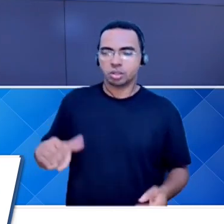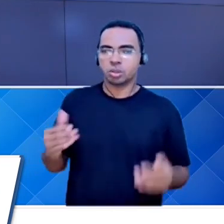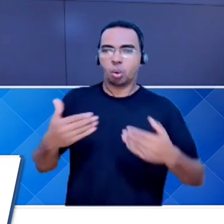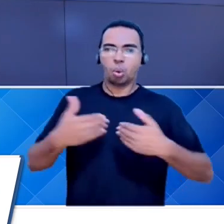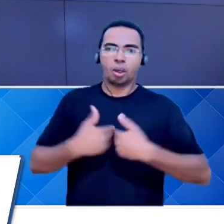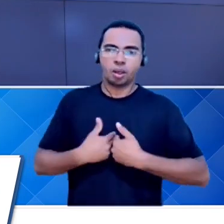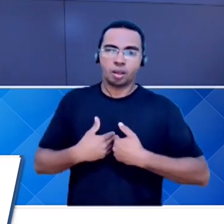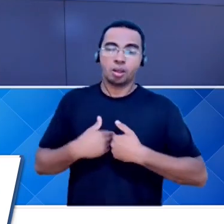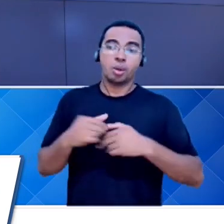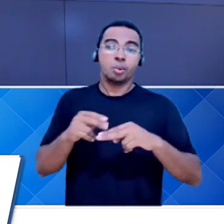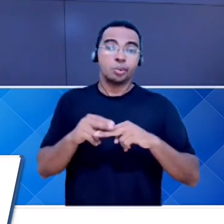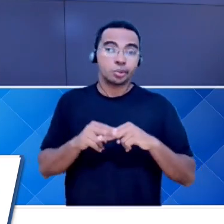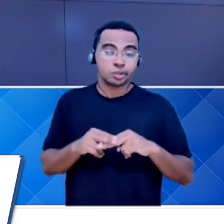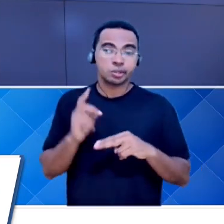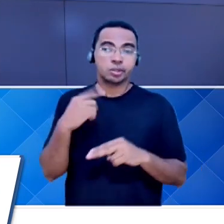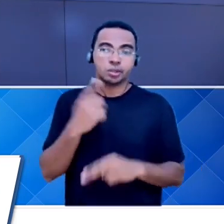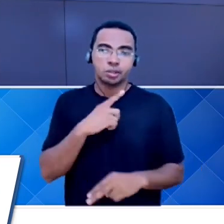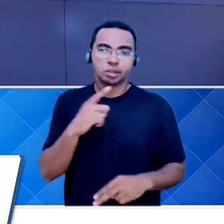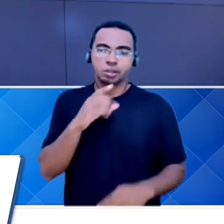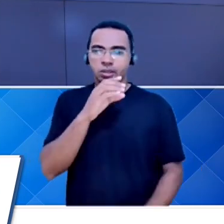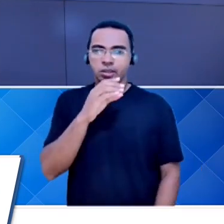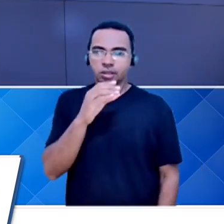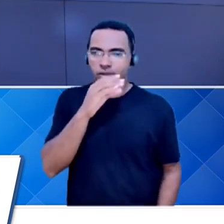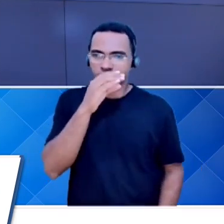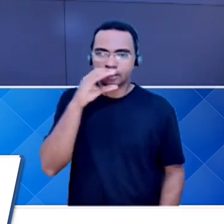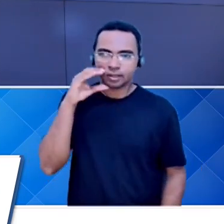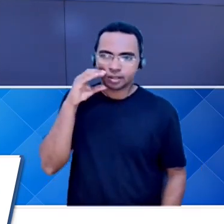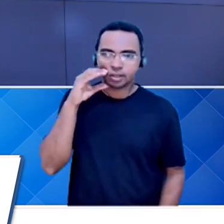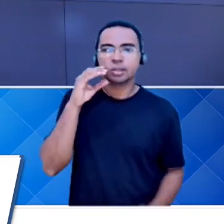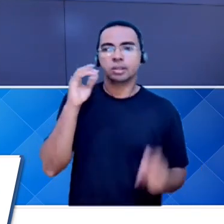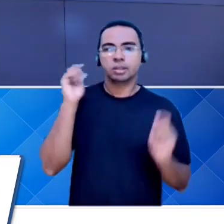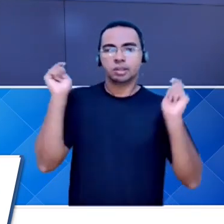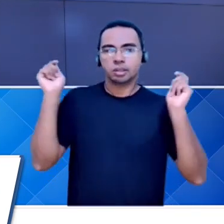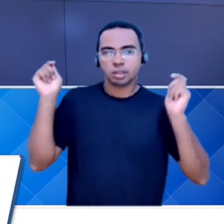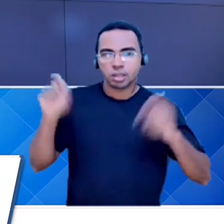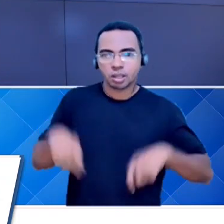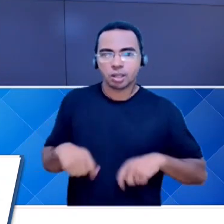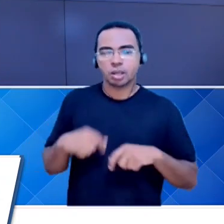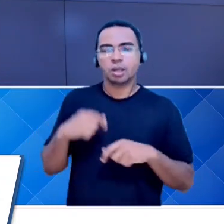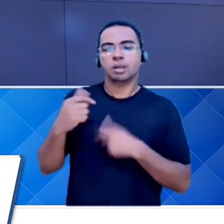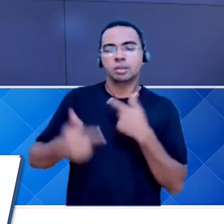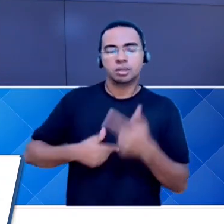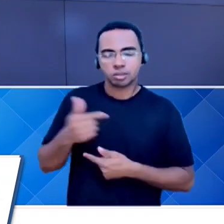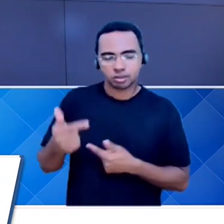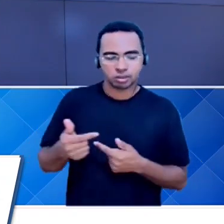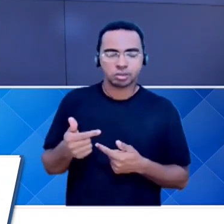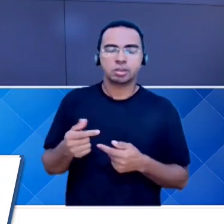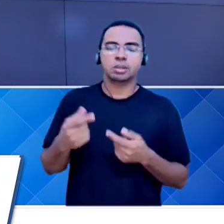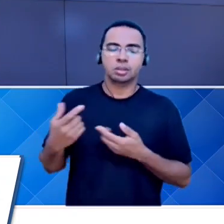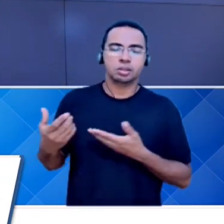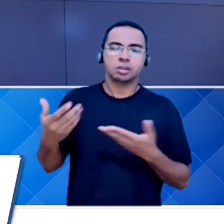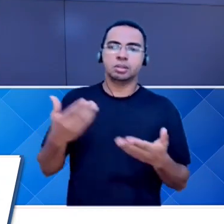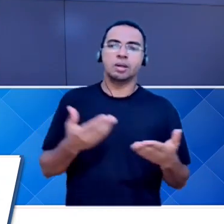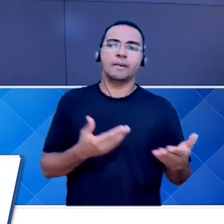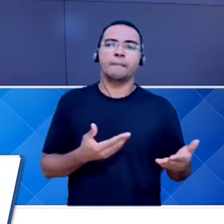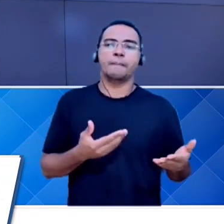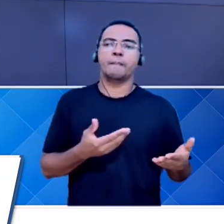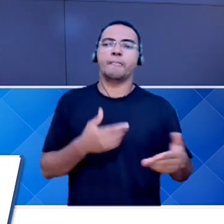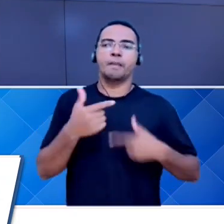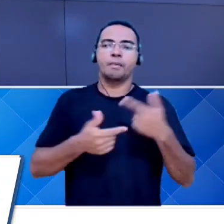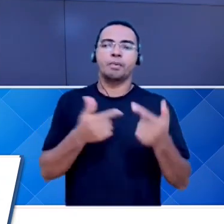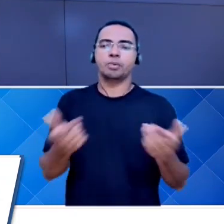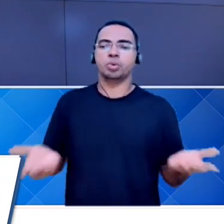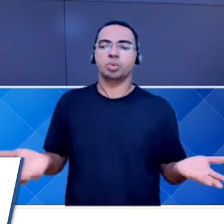isso teremos adultos capazes, economicamente ativos, que trarão desenvolvimento para a nossa região e para a